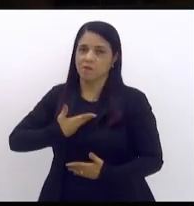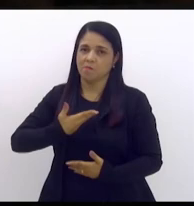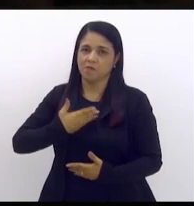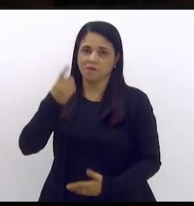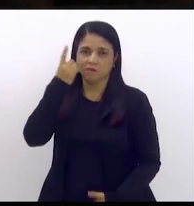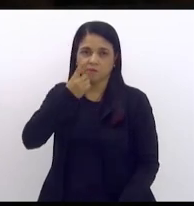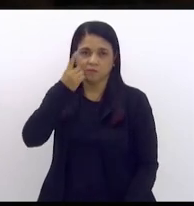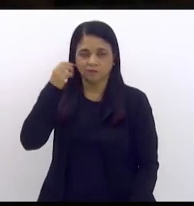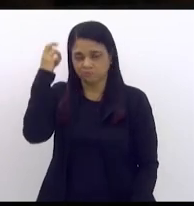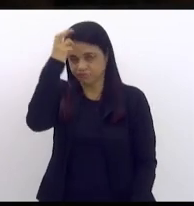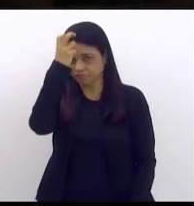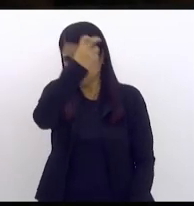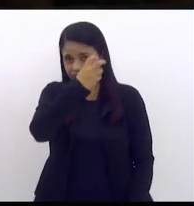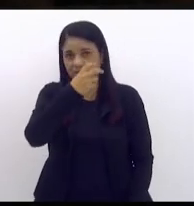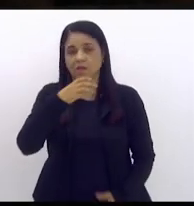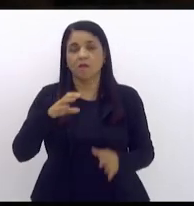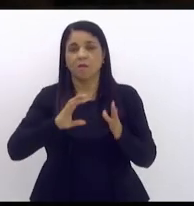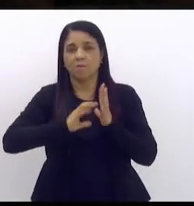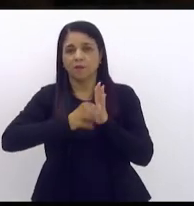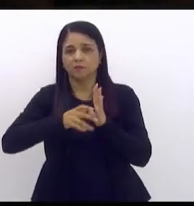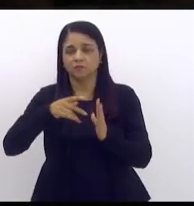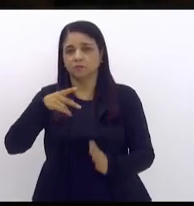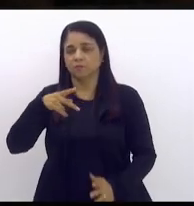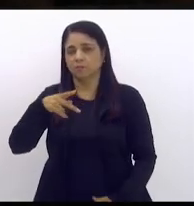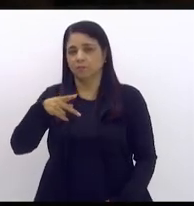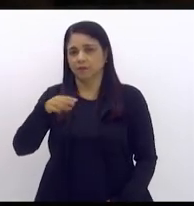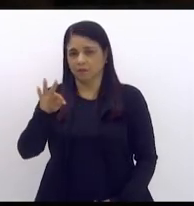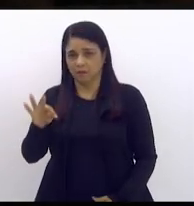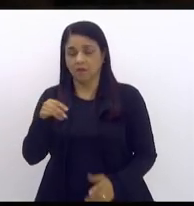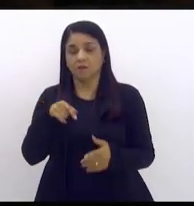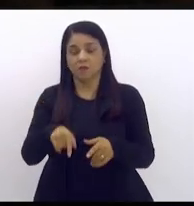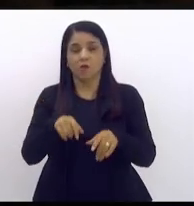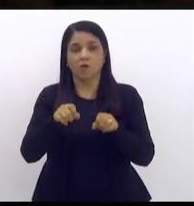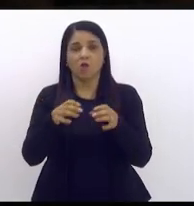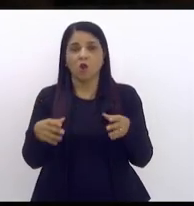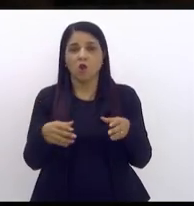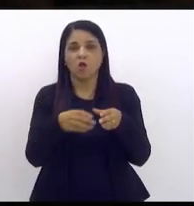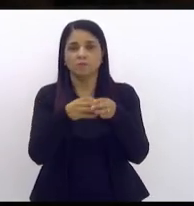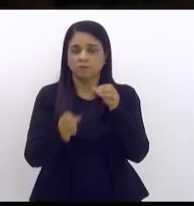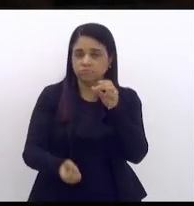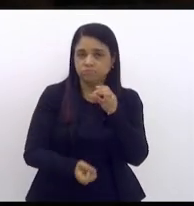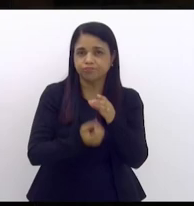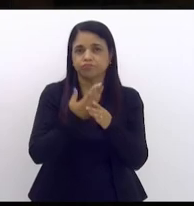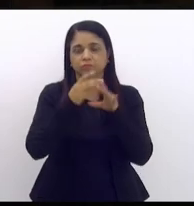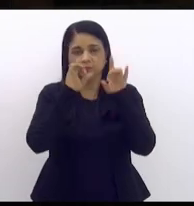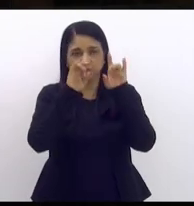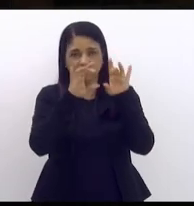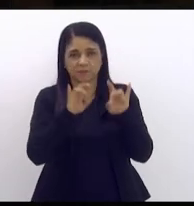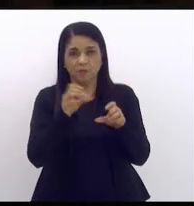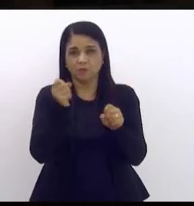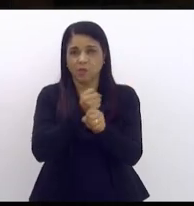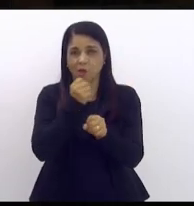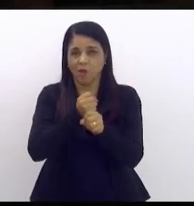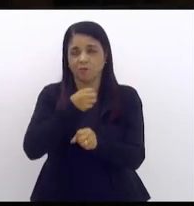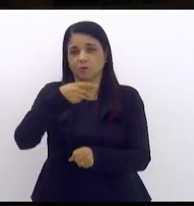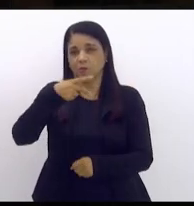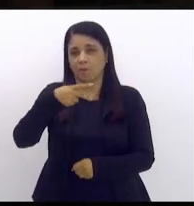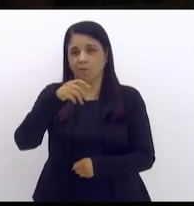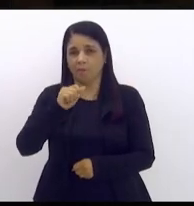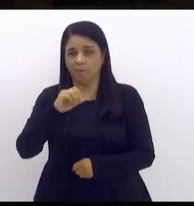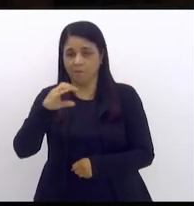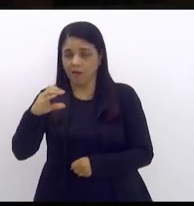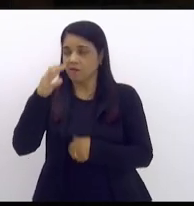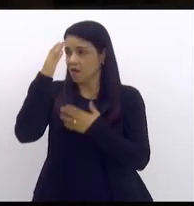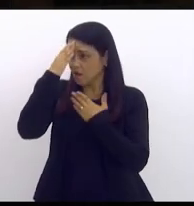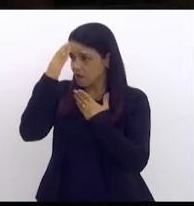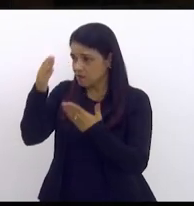Partido dos Trabalhadores, presidente da comissão que será instalada nessa casa, comissão especial sobre as obras do PAC no Rio. Agradeço a ela